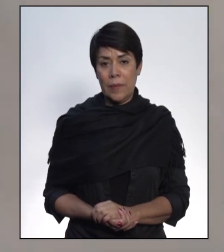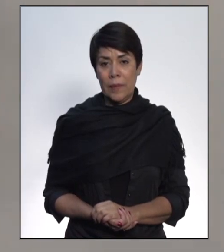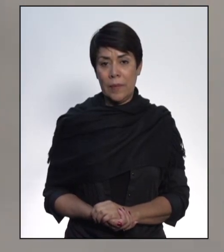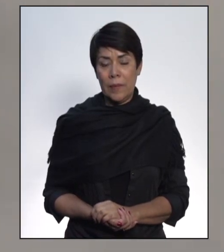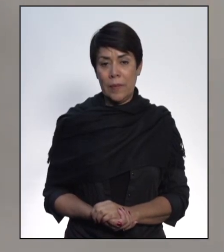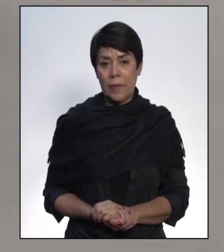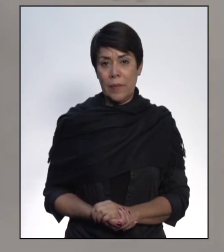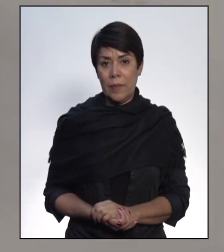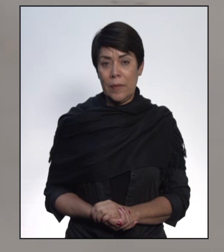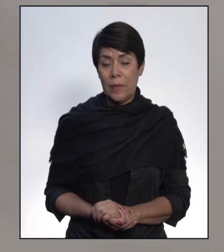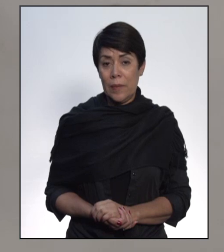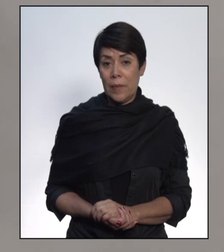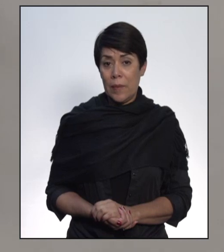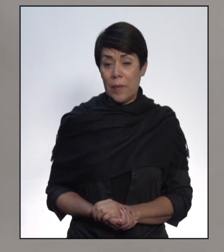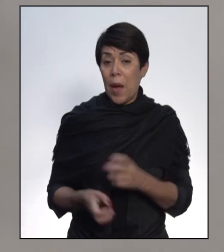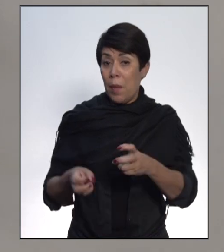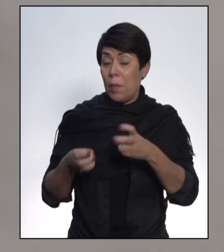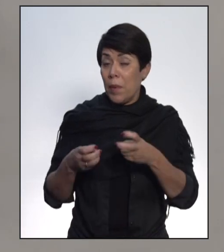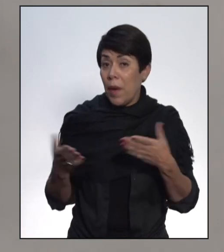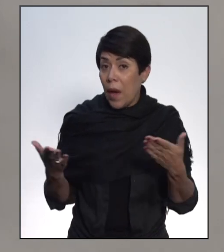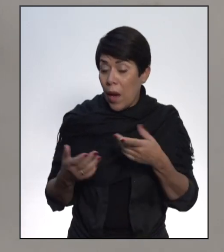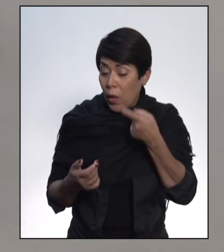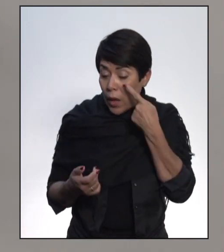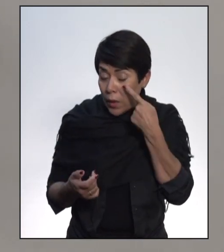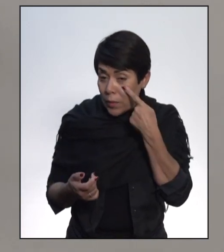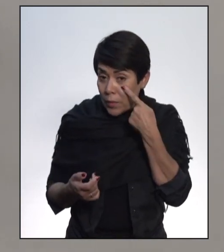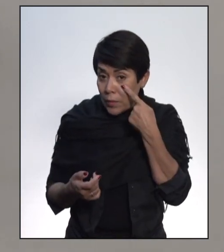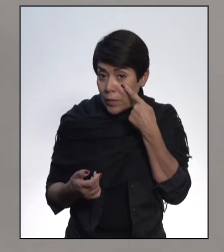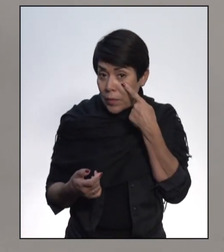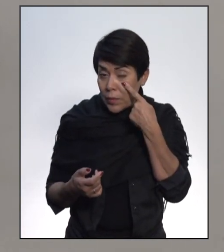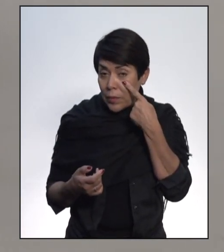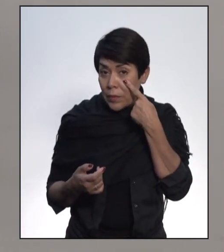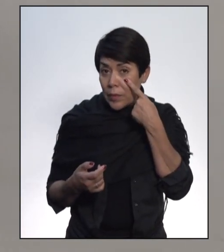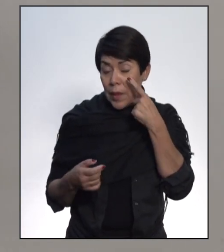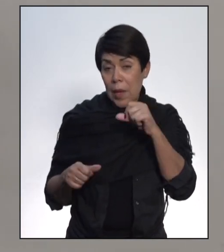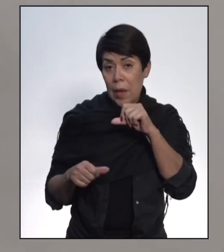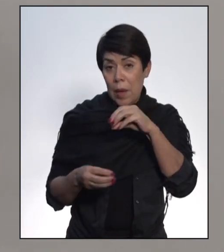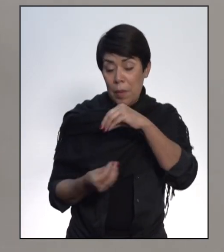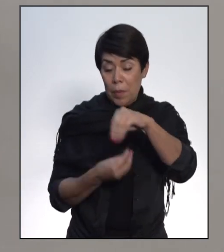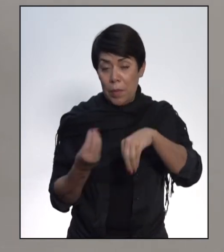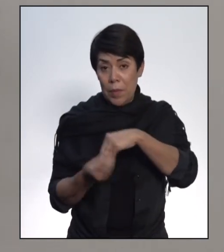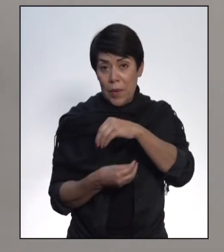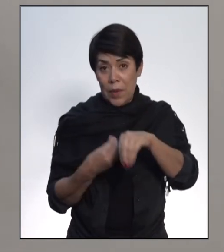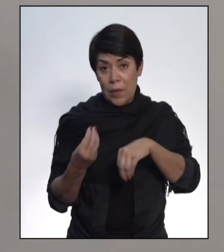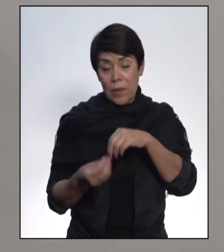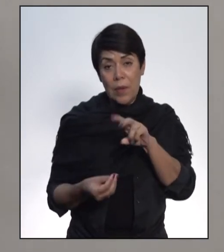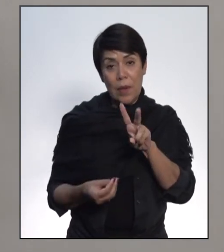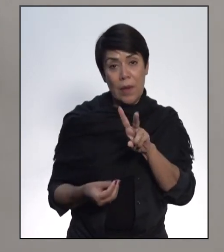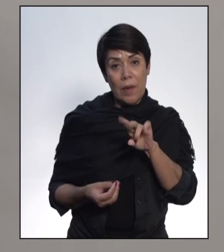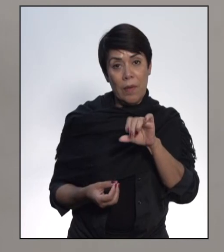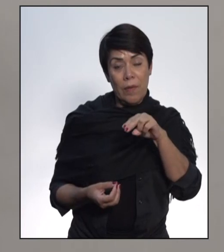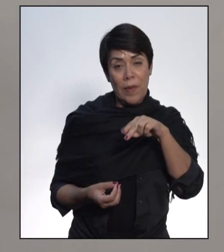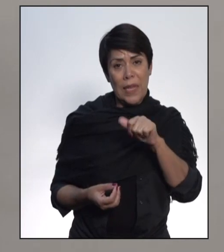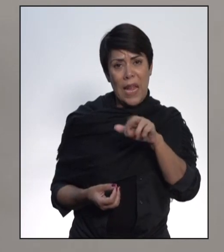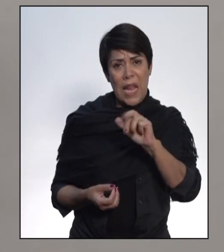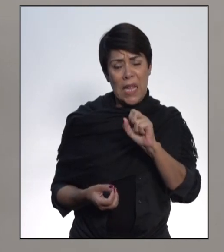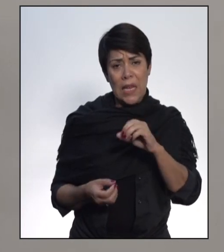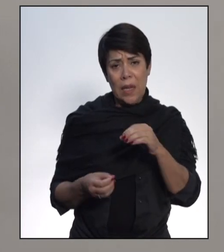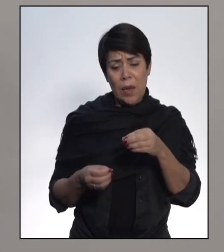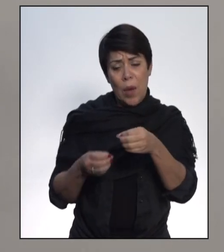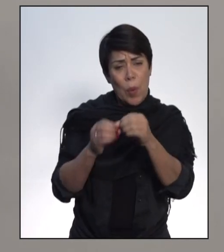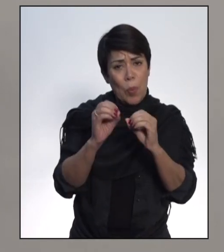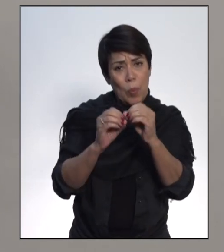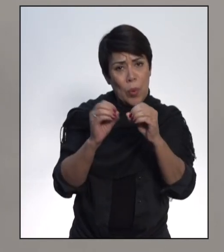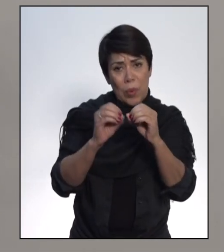Se observarmos agora o nosso refrigerante depois da adição do vinagre, podemos observar que não resta nenhuma bolinha de